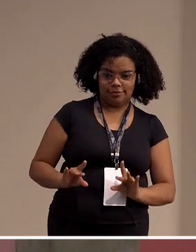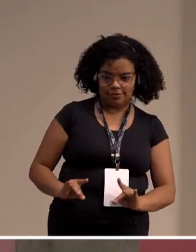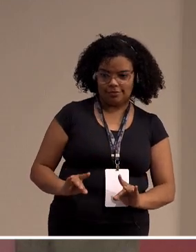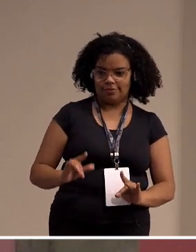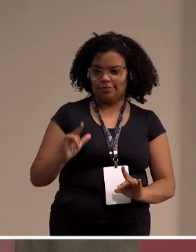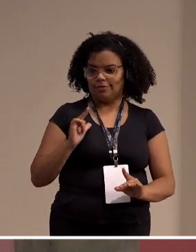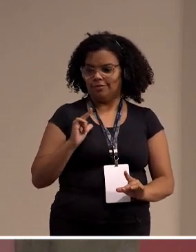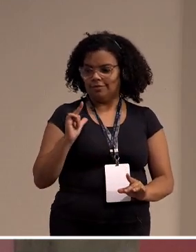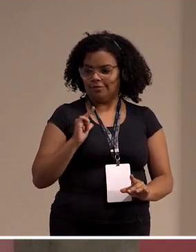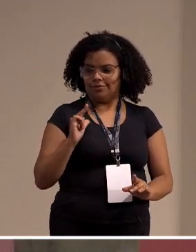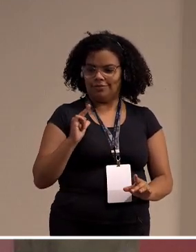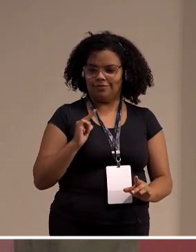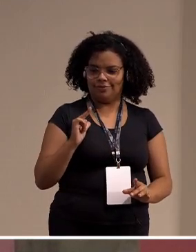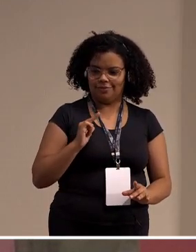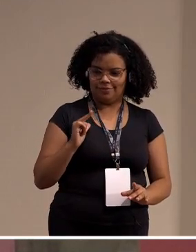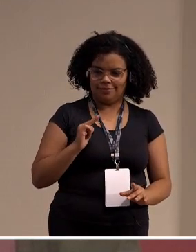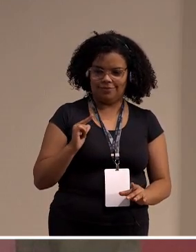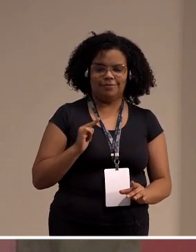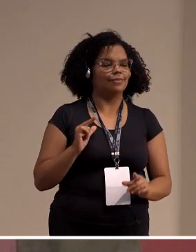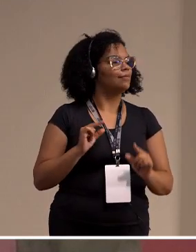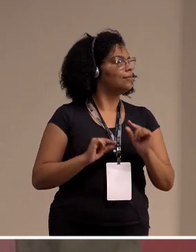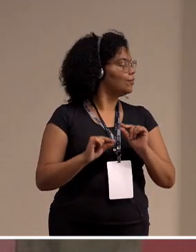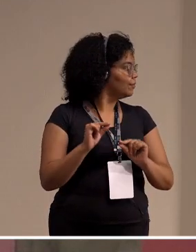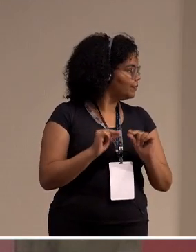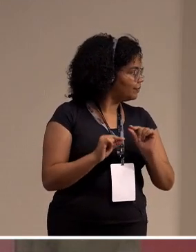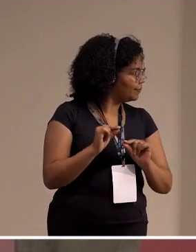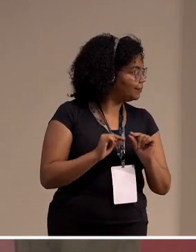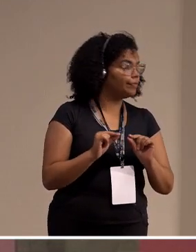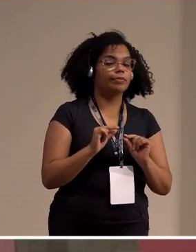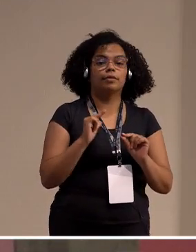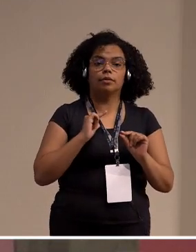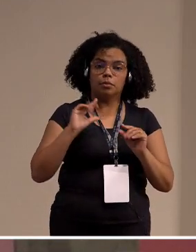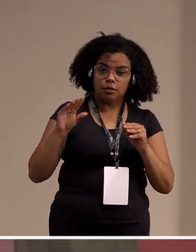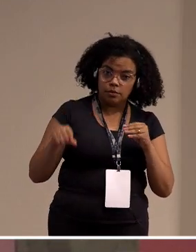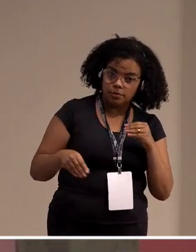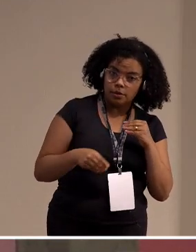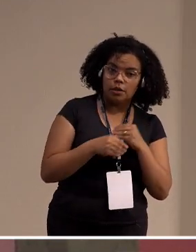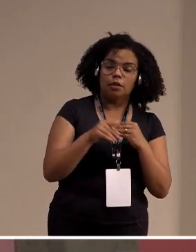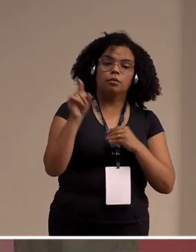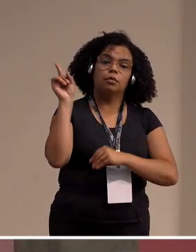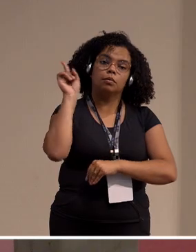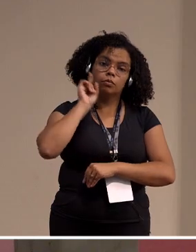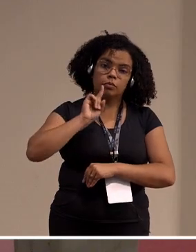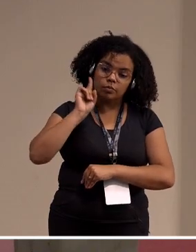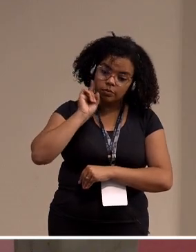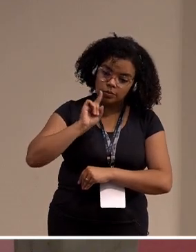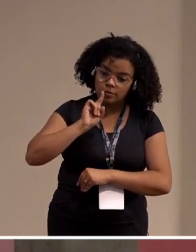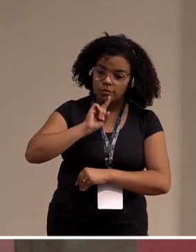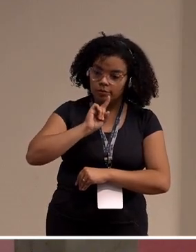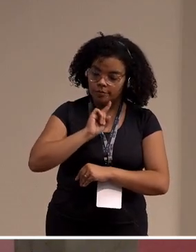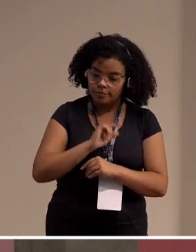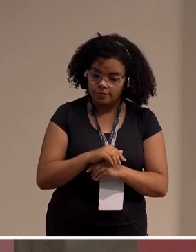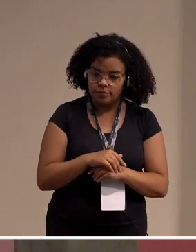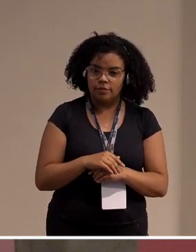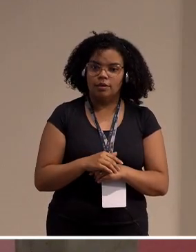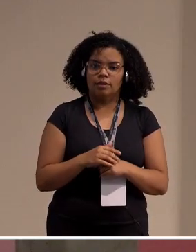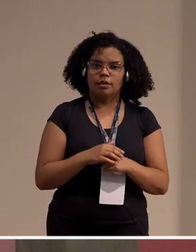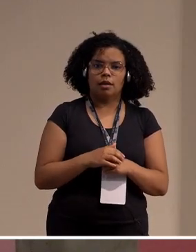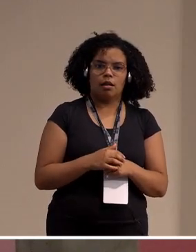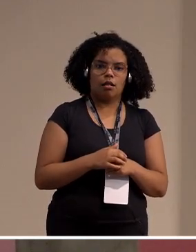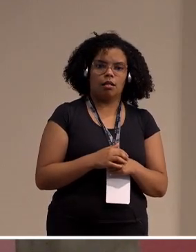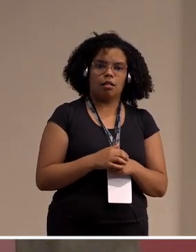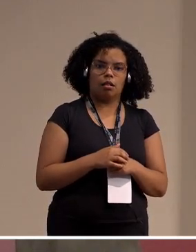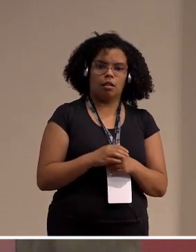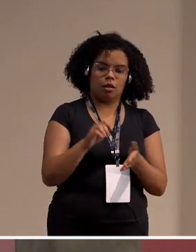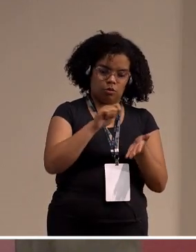desvendar as narrativas destrutivas incorporadas nos mitos americanos que, quer nos escritos